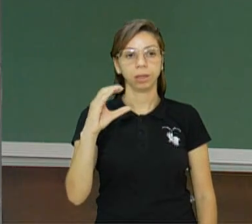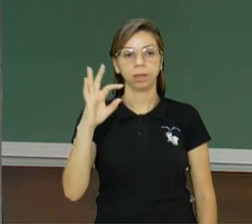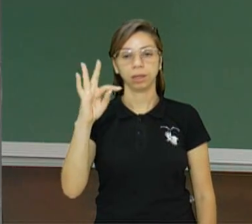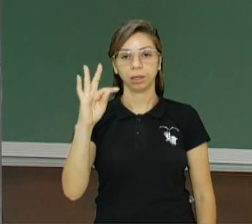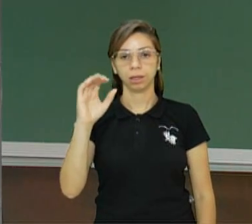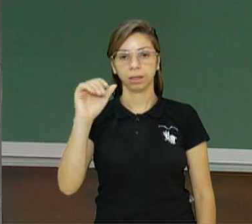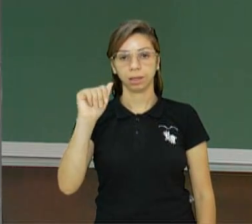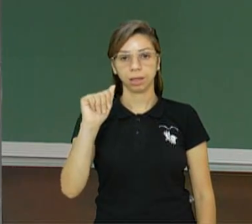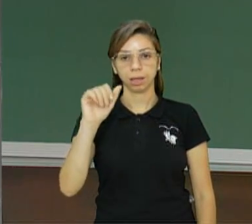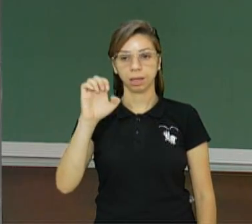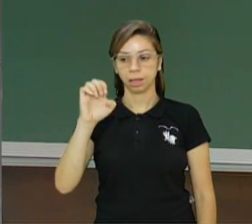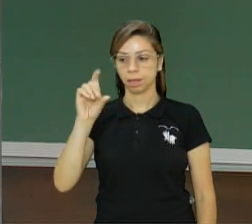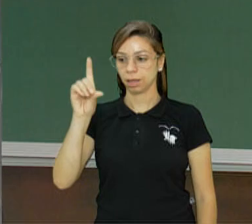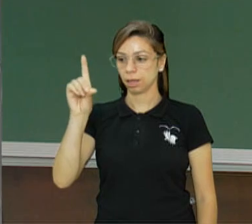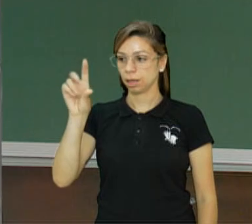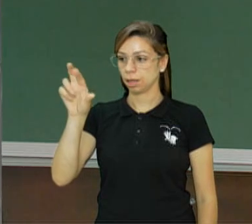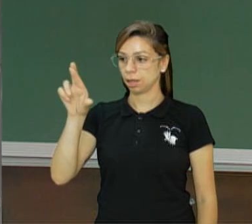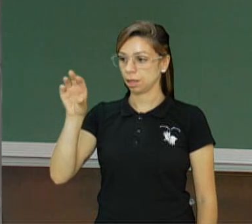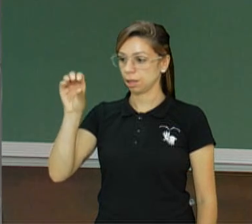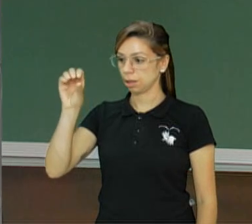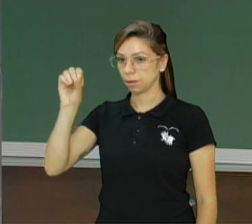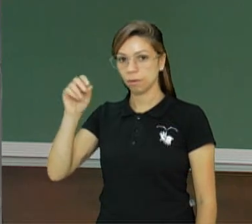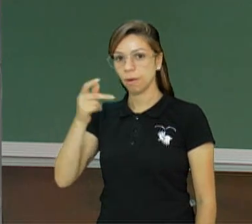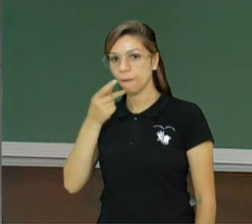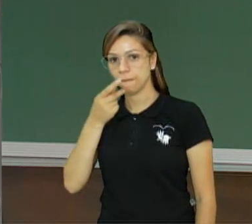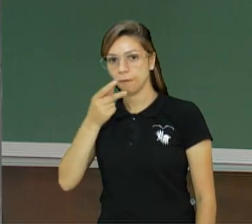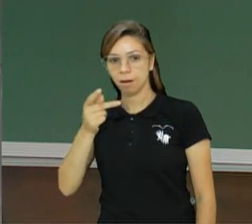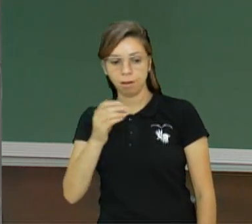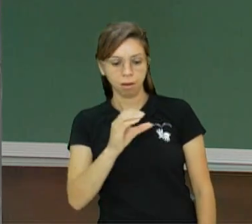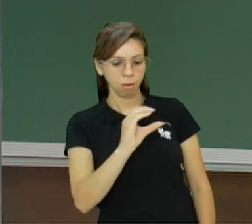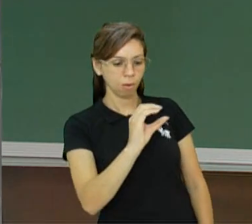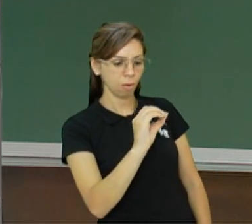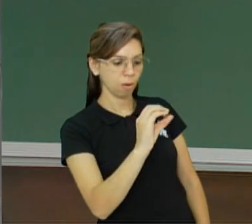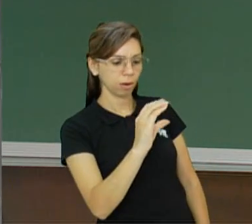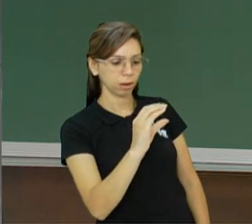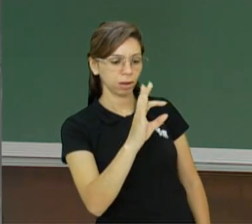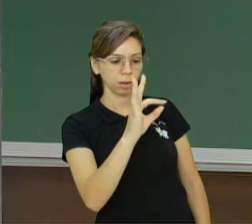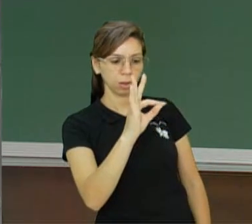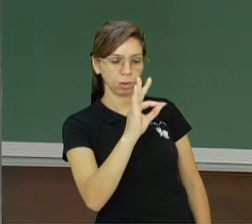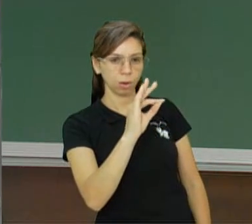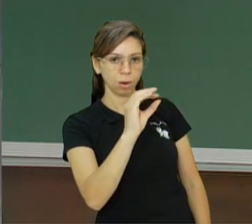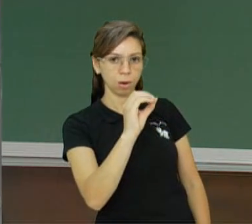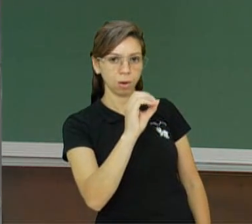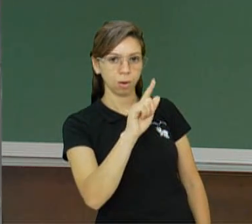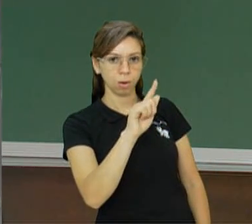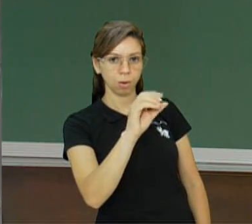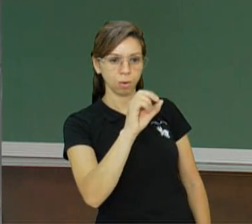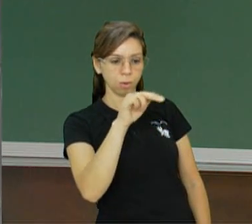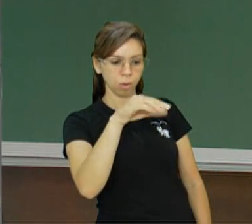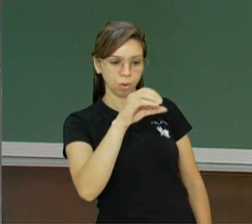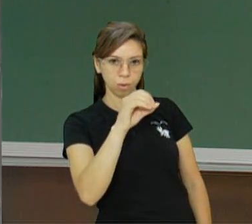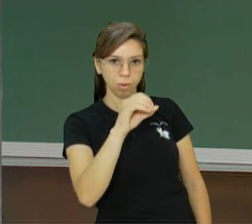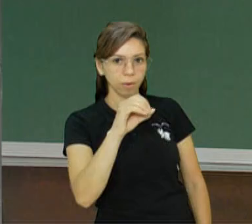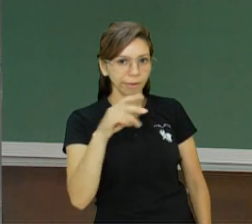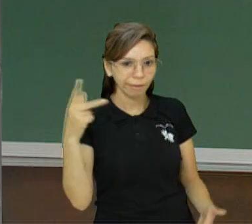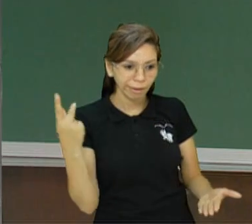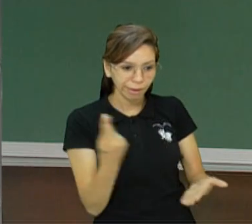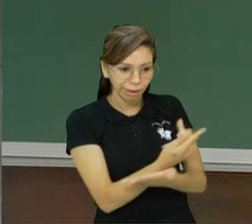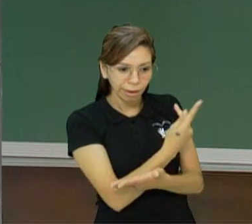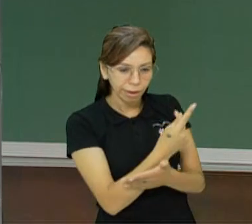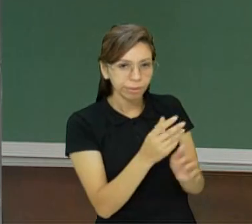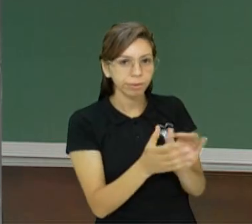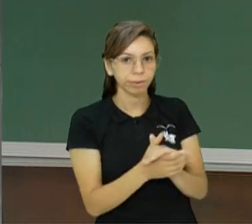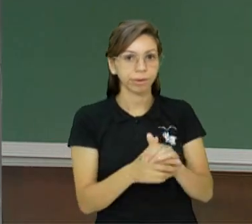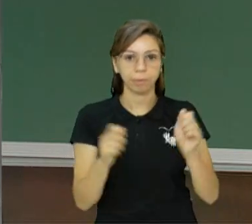E não um octógono. E eu acabei de falar octógono. Ai, prof, onde você está com essa cabeça? Pois é, né?